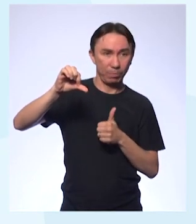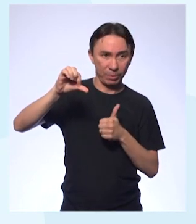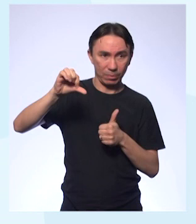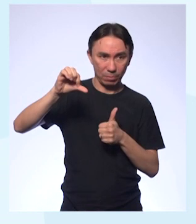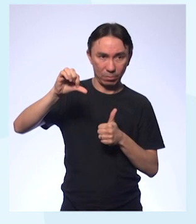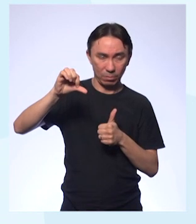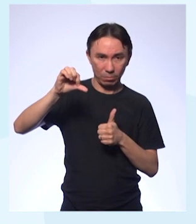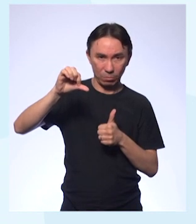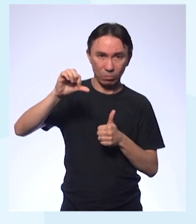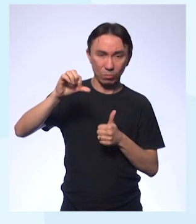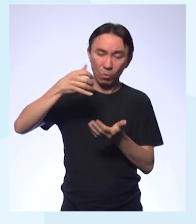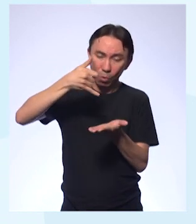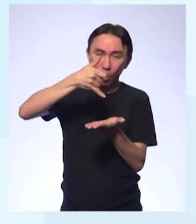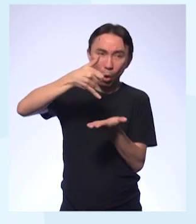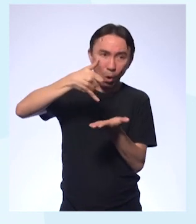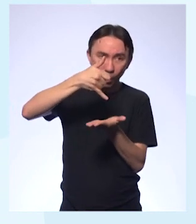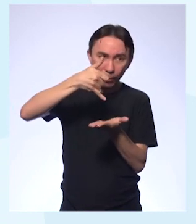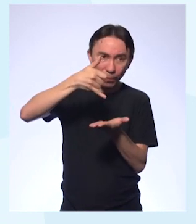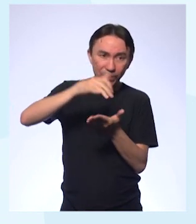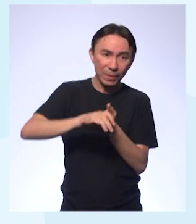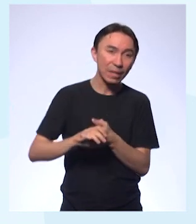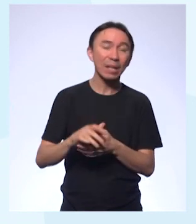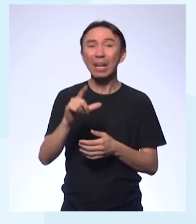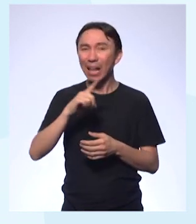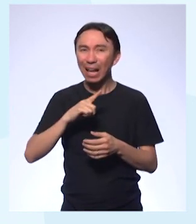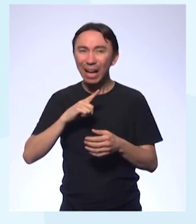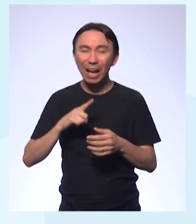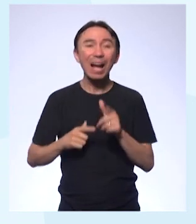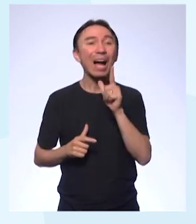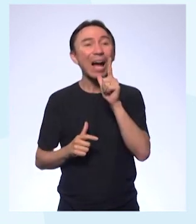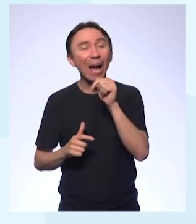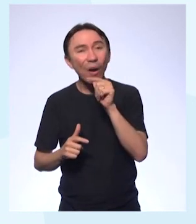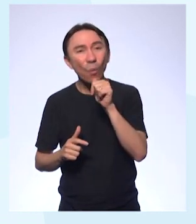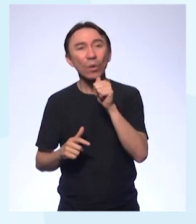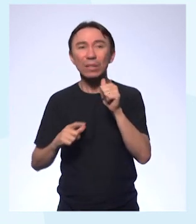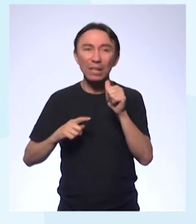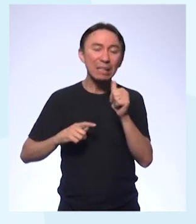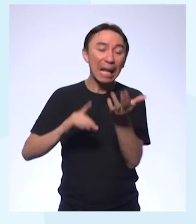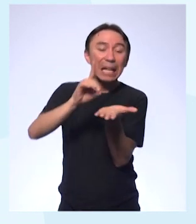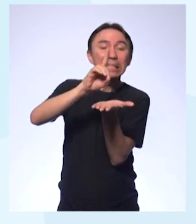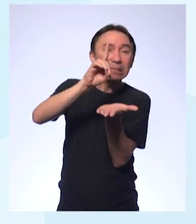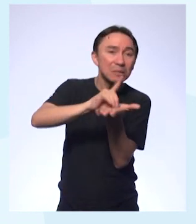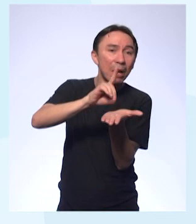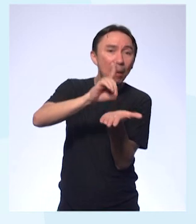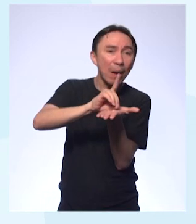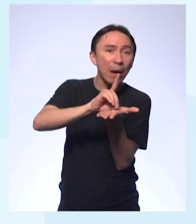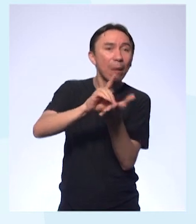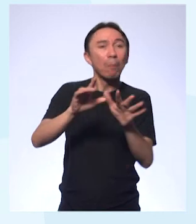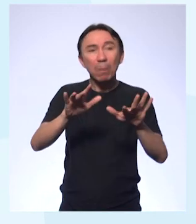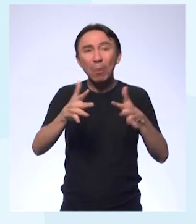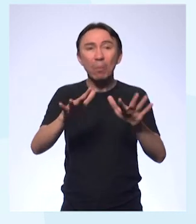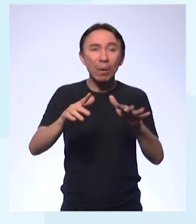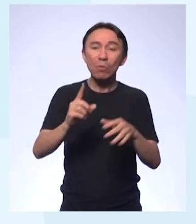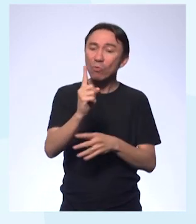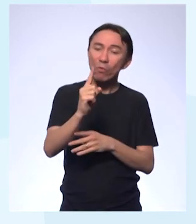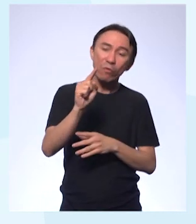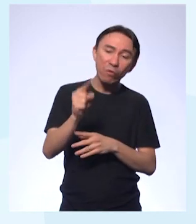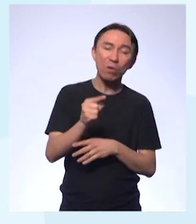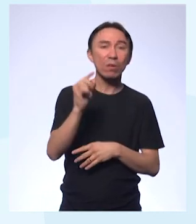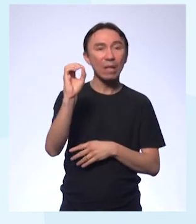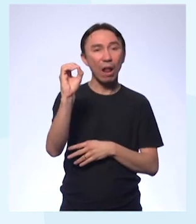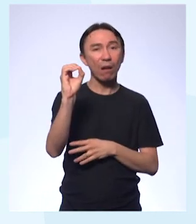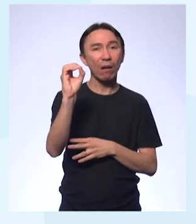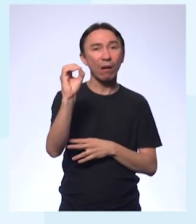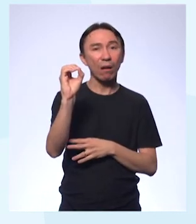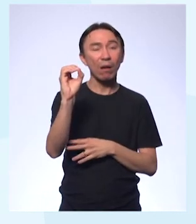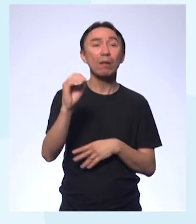para vocês entenderem o valor. E a solução aqui aquosa, ela tem uma densidade aproximadamente de 1,0. O que acontece